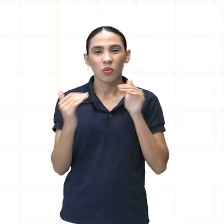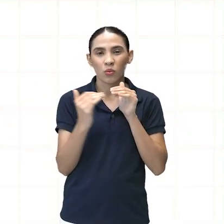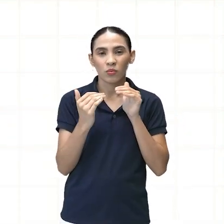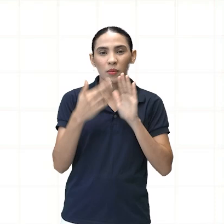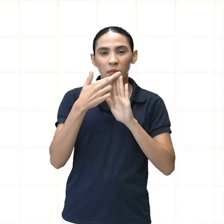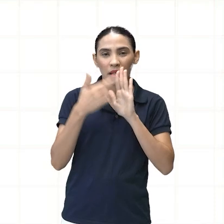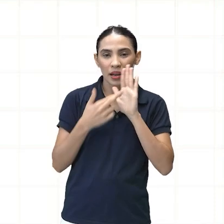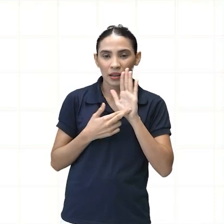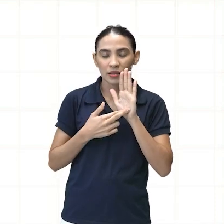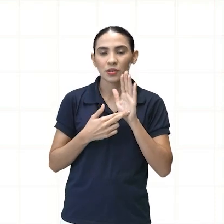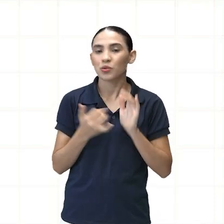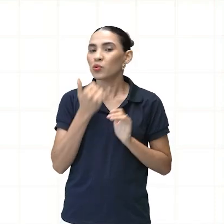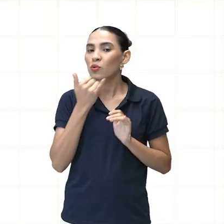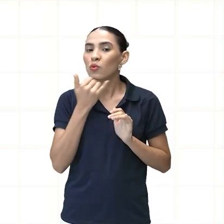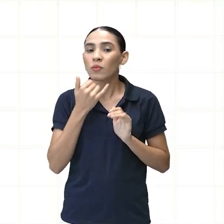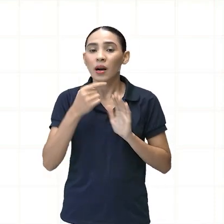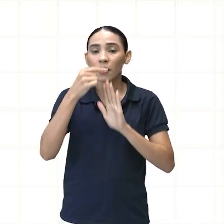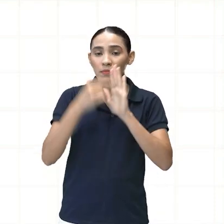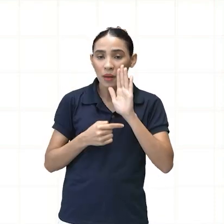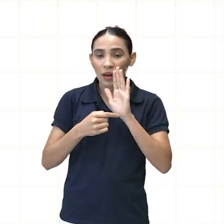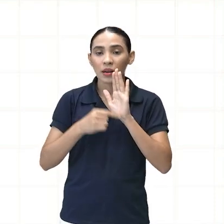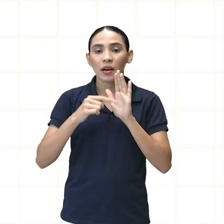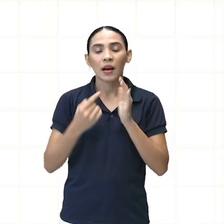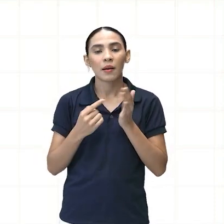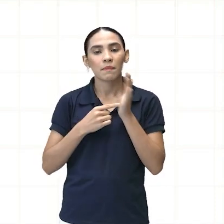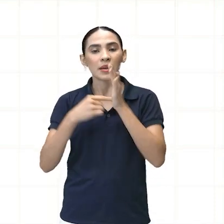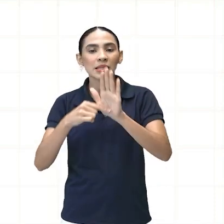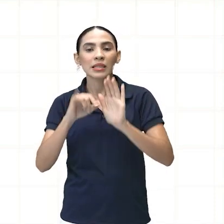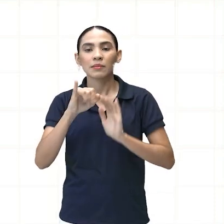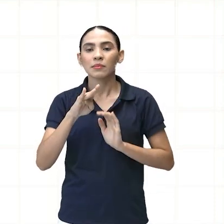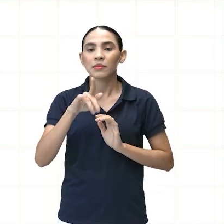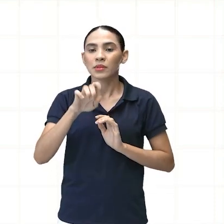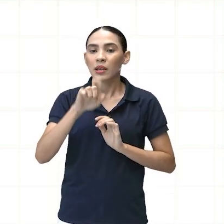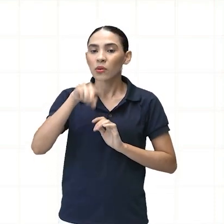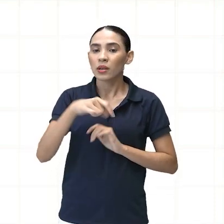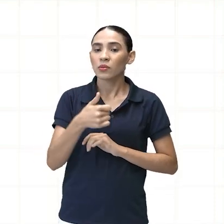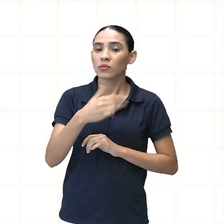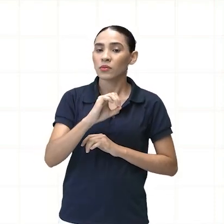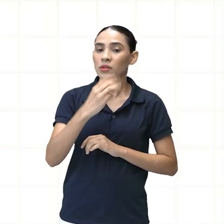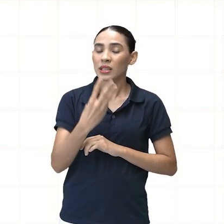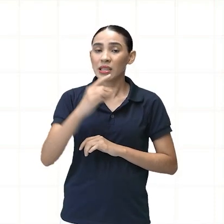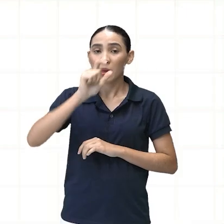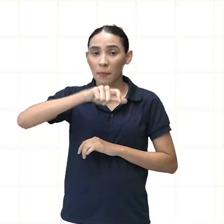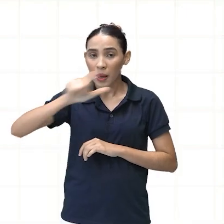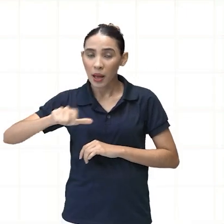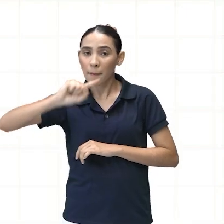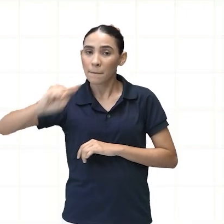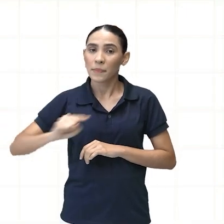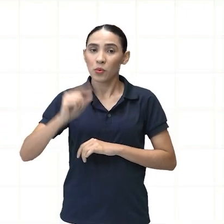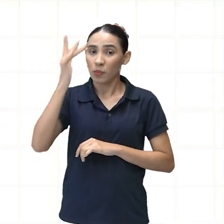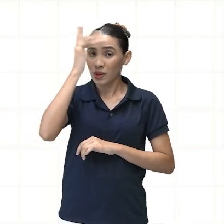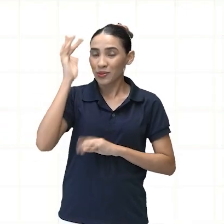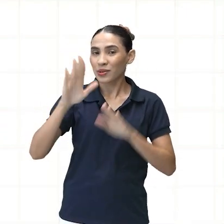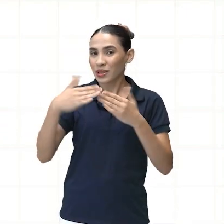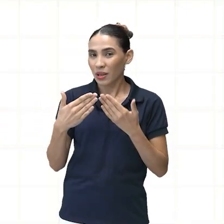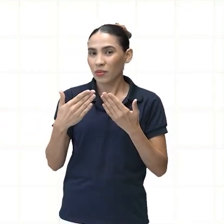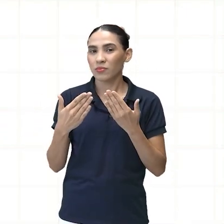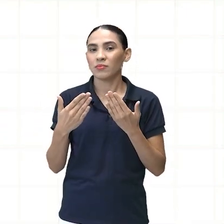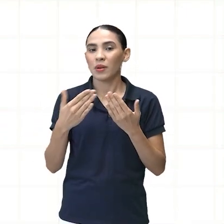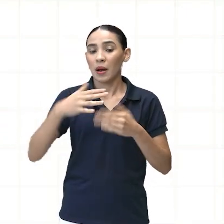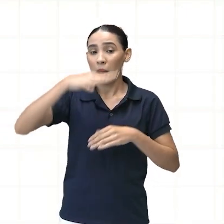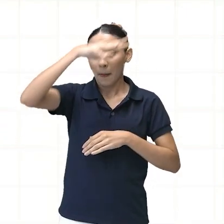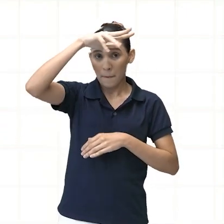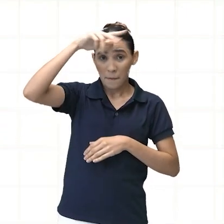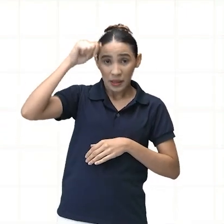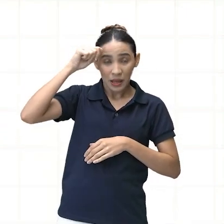de 2022 também, apresenta aproximadamente 103 mil habitantes, né? Então, a gente observa que Manaus